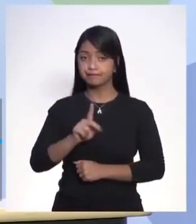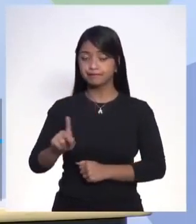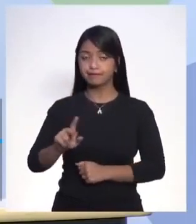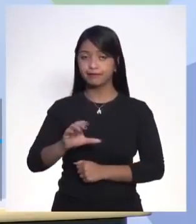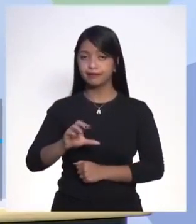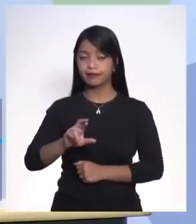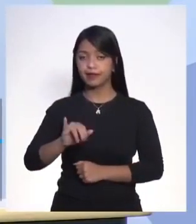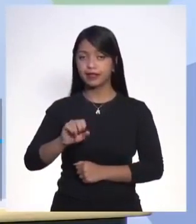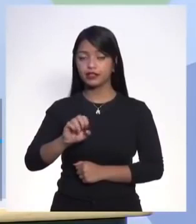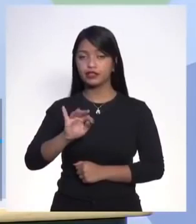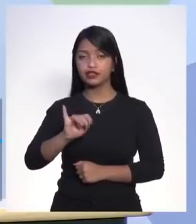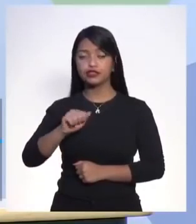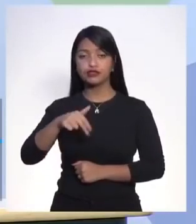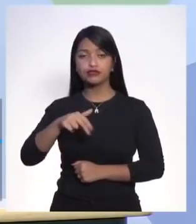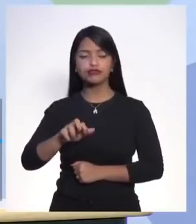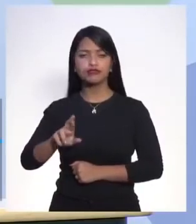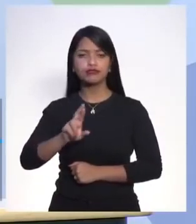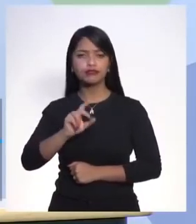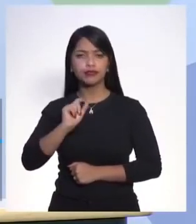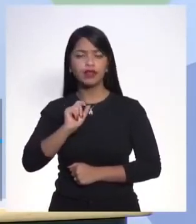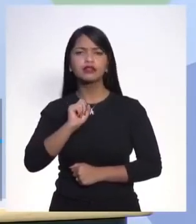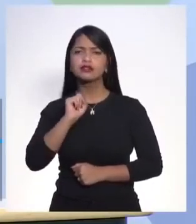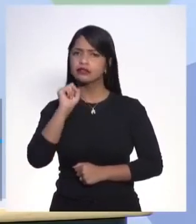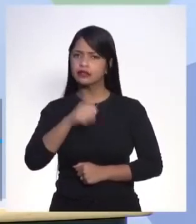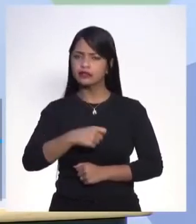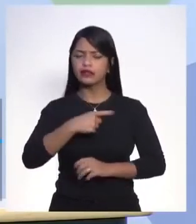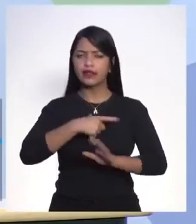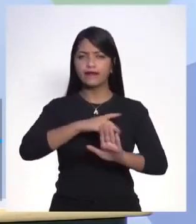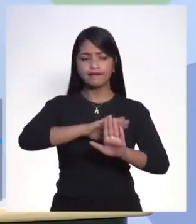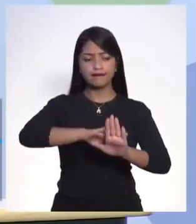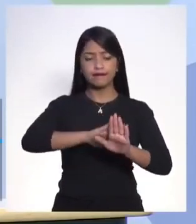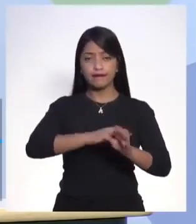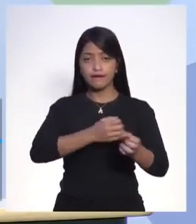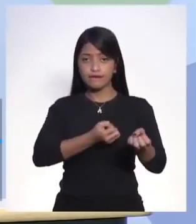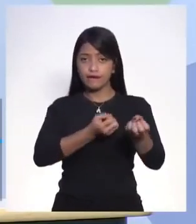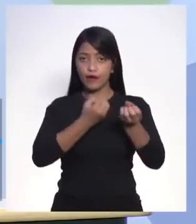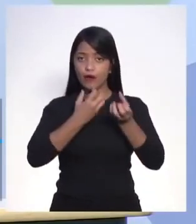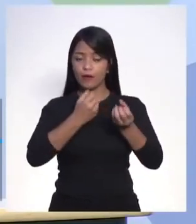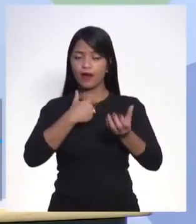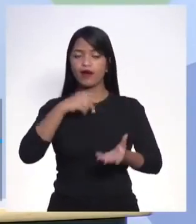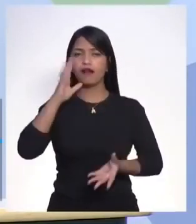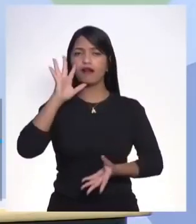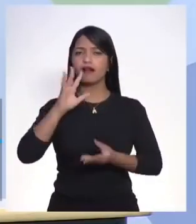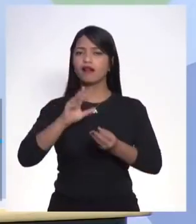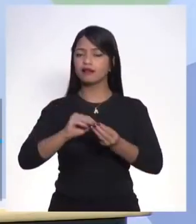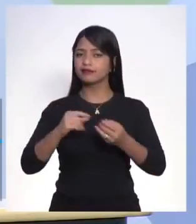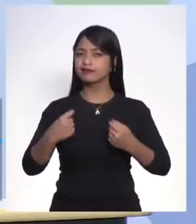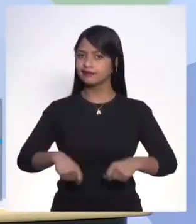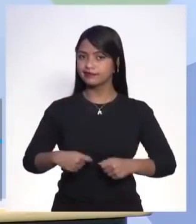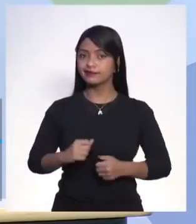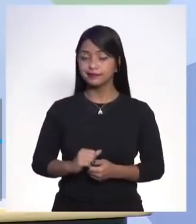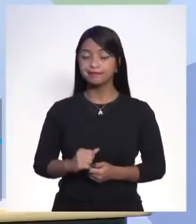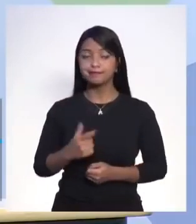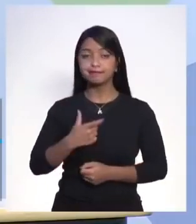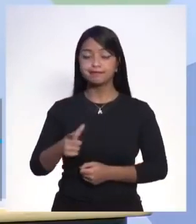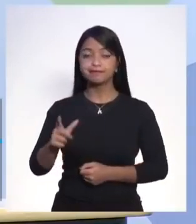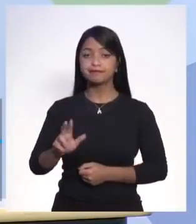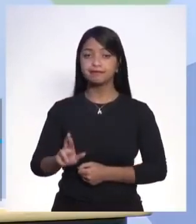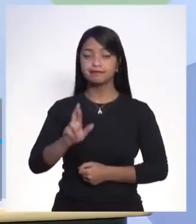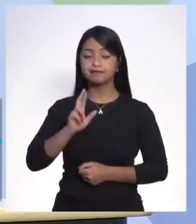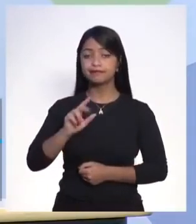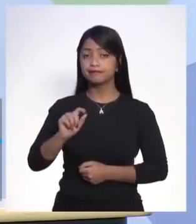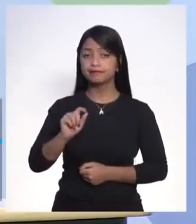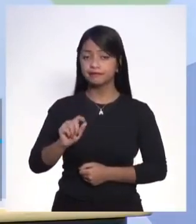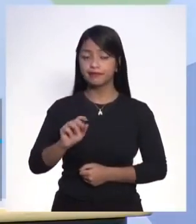devemos inferir, informações implícitas. A Tamires, da Procristiane, sim, pois assim conseguiremos ter